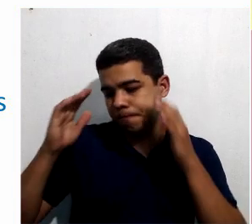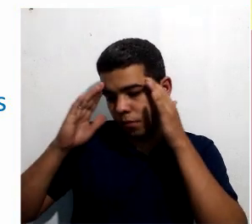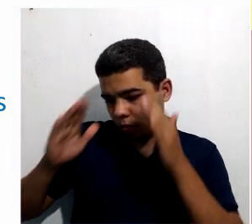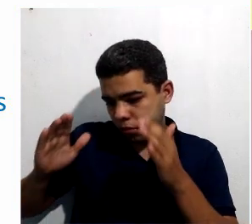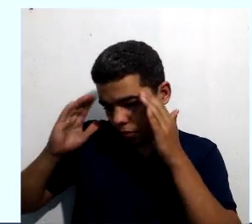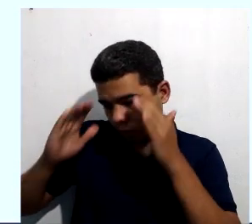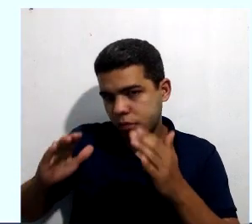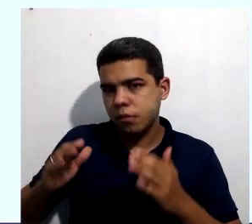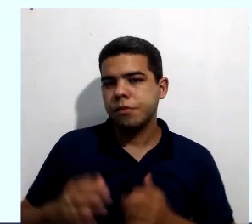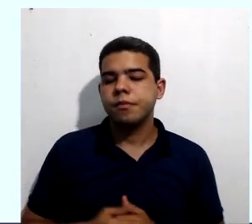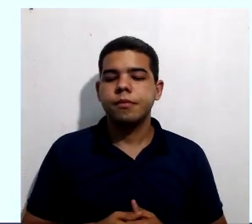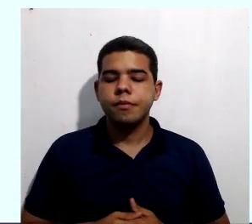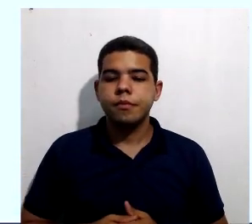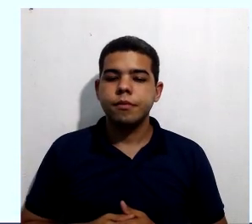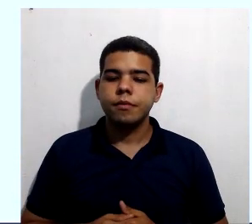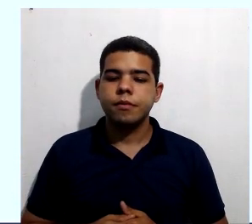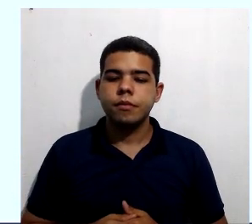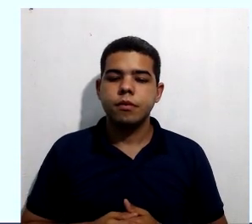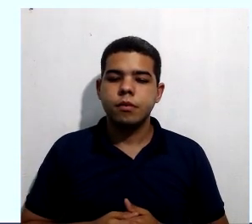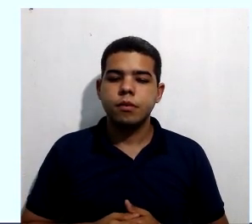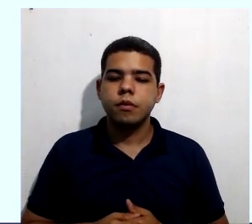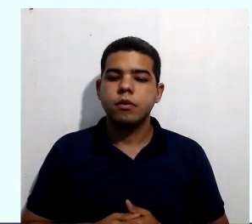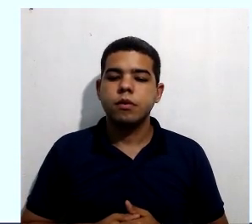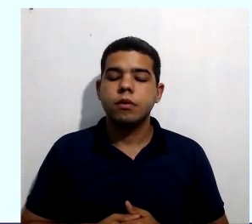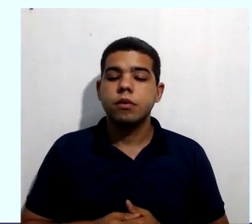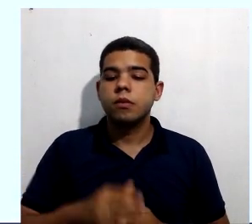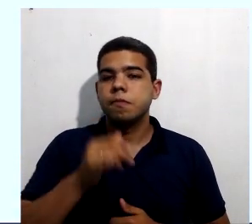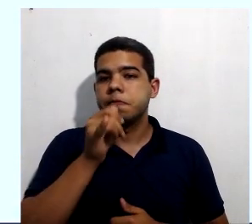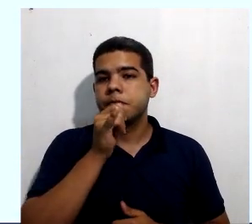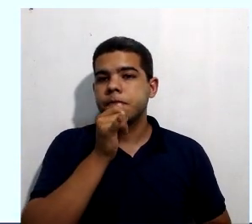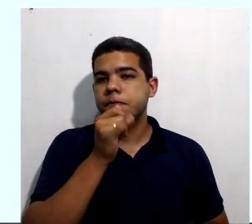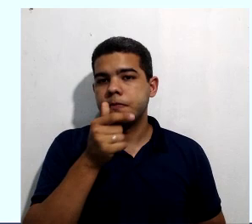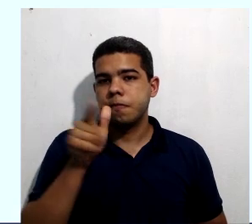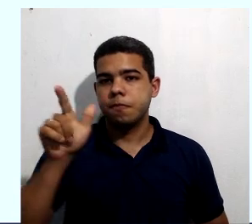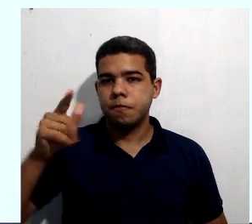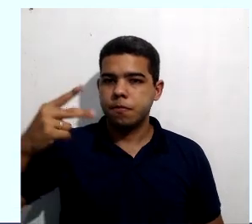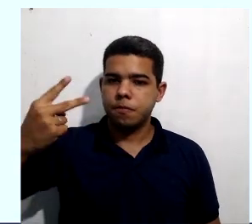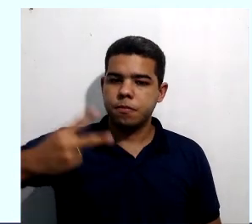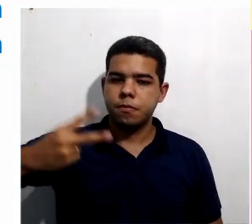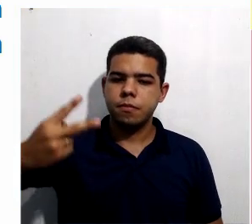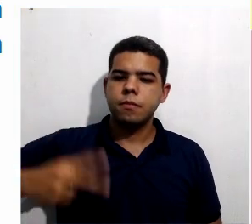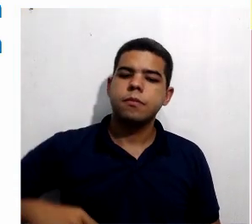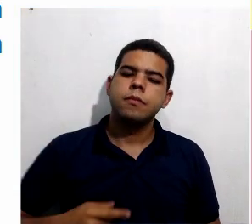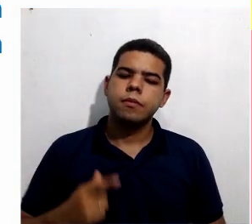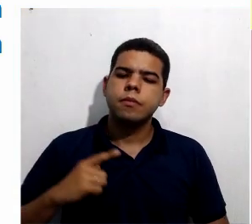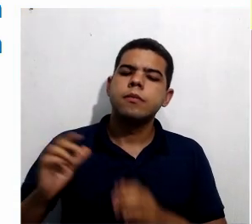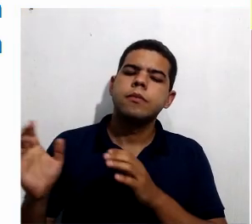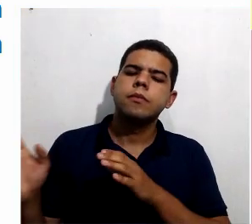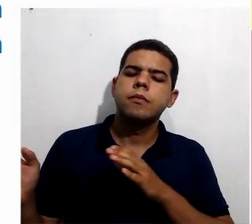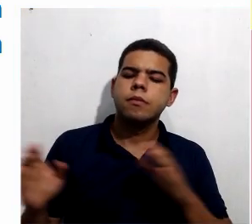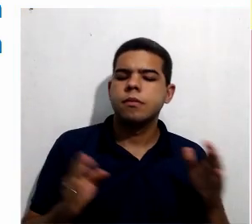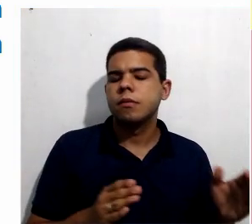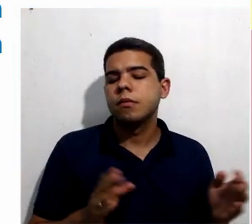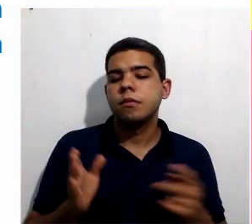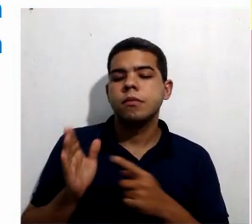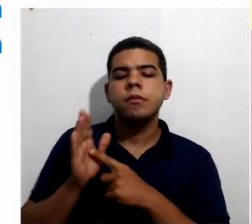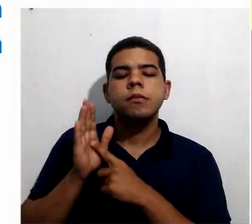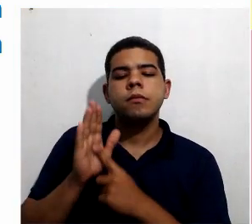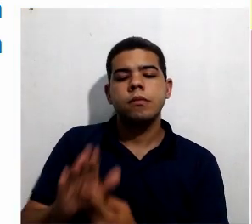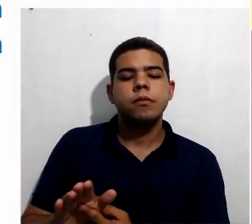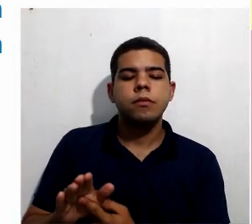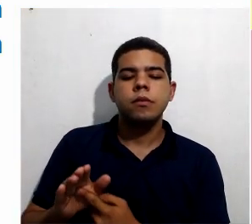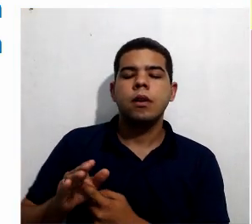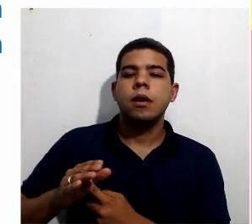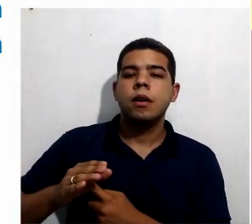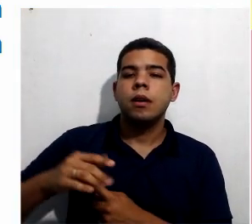dependentes. Vamos observar aqui o nosso exemplo 2. A sequência a seguir apresenta